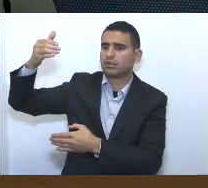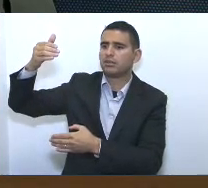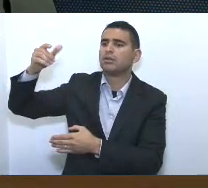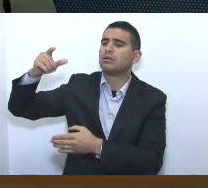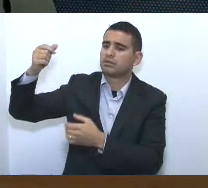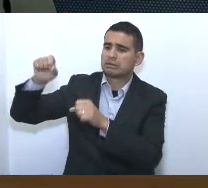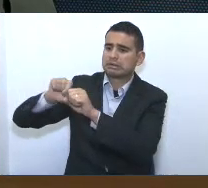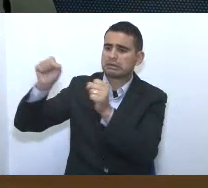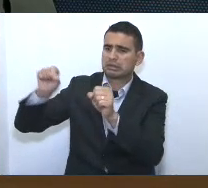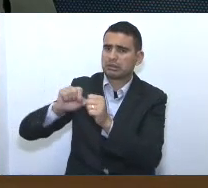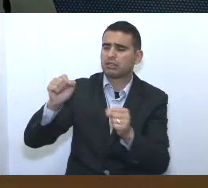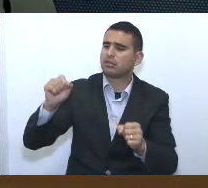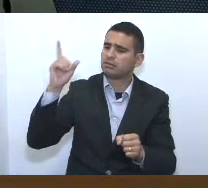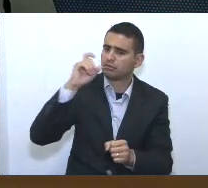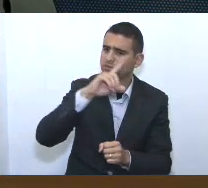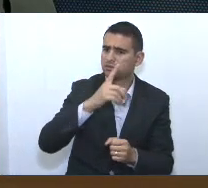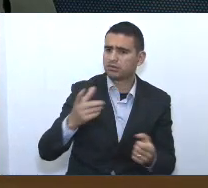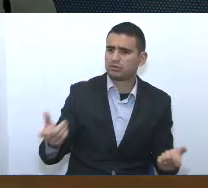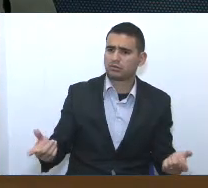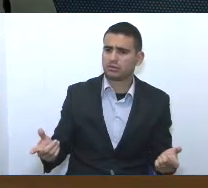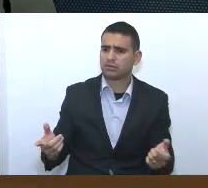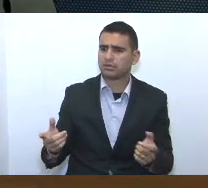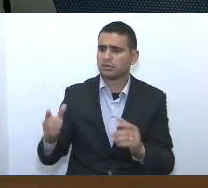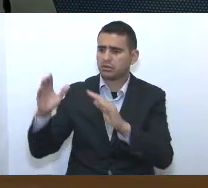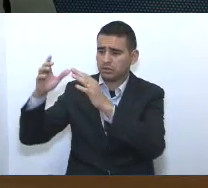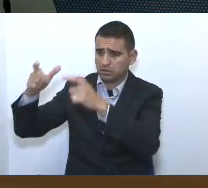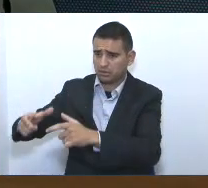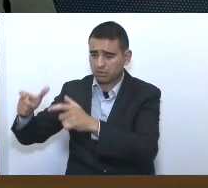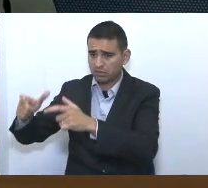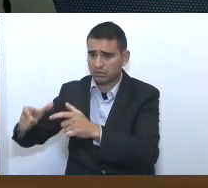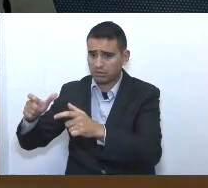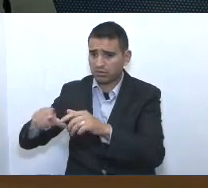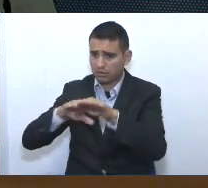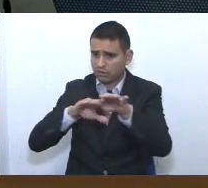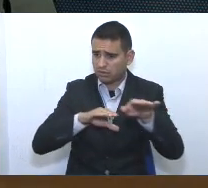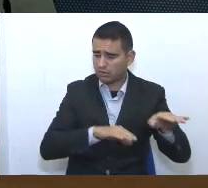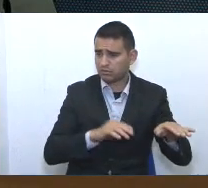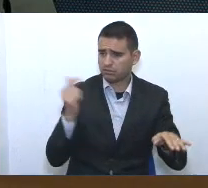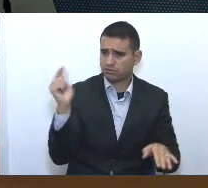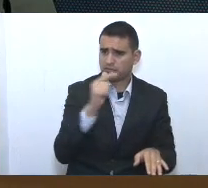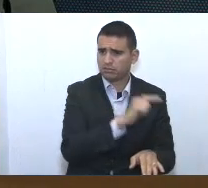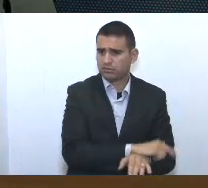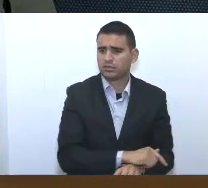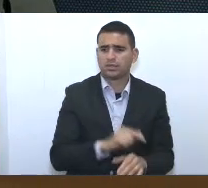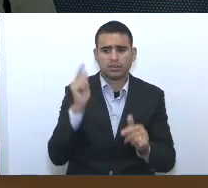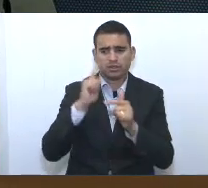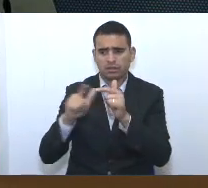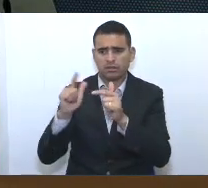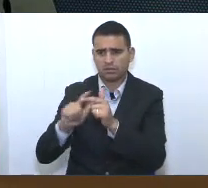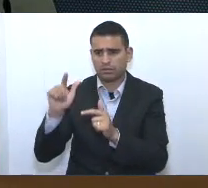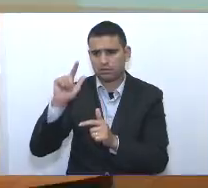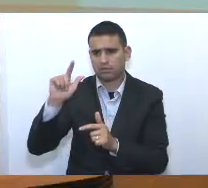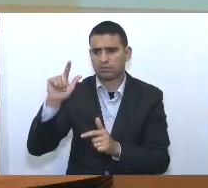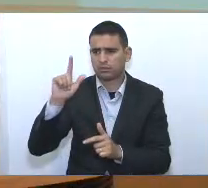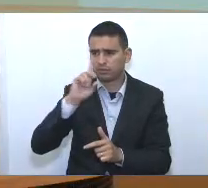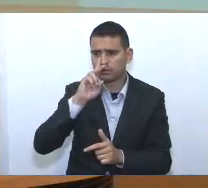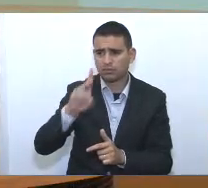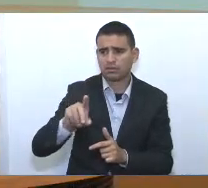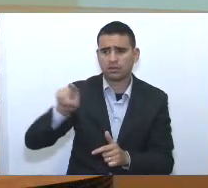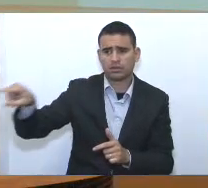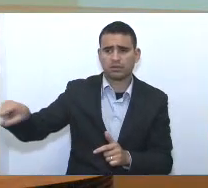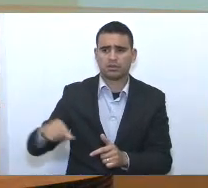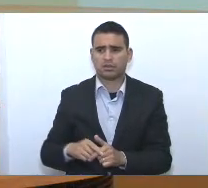A habitação não tem estacionamento. Né? E vou citar outros mais. Então, eu acho que a população não pode